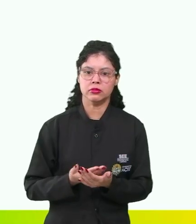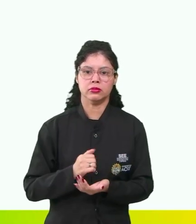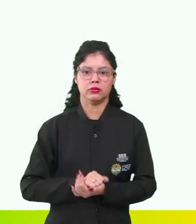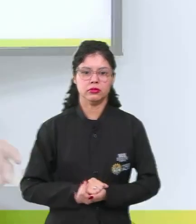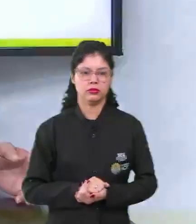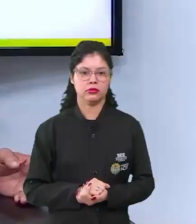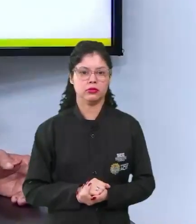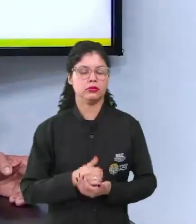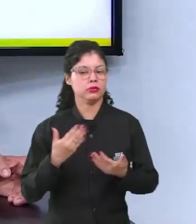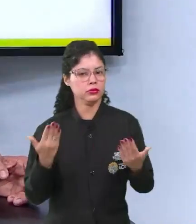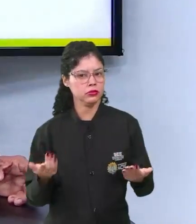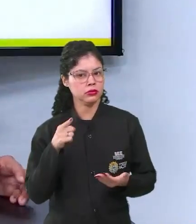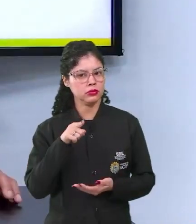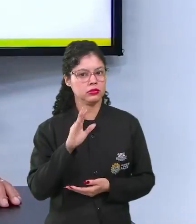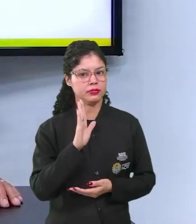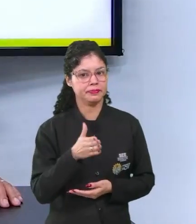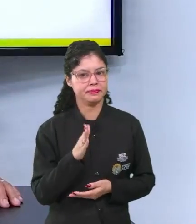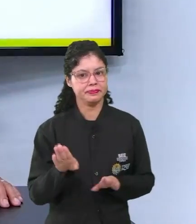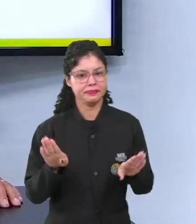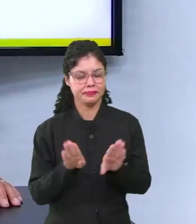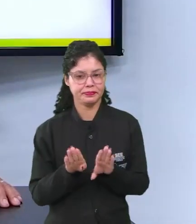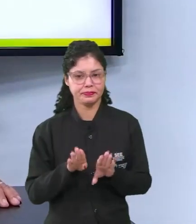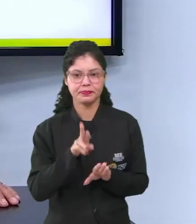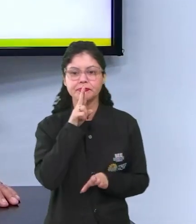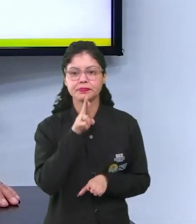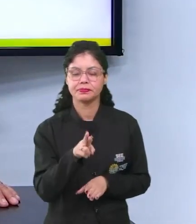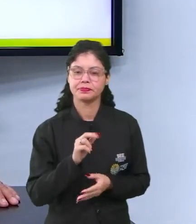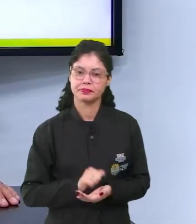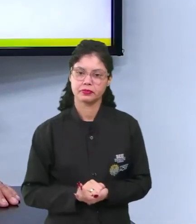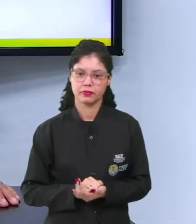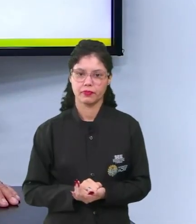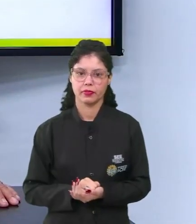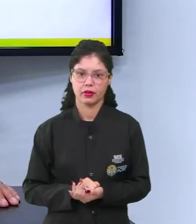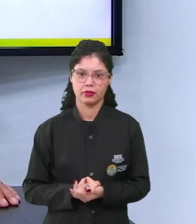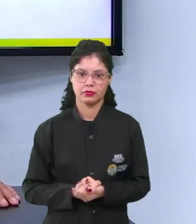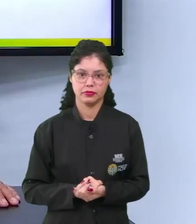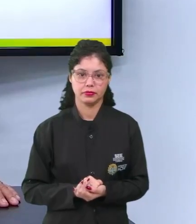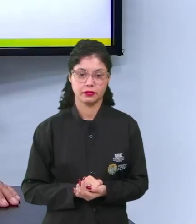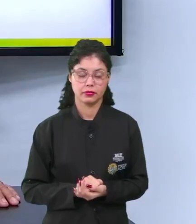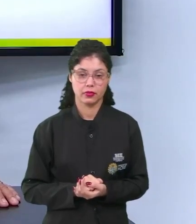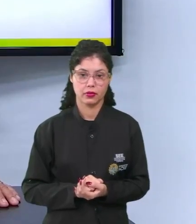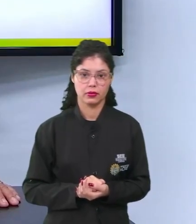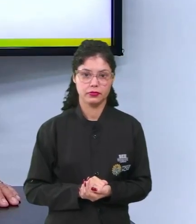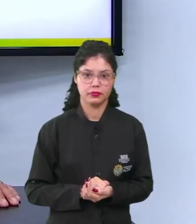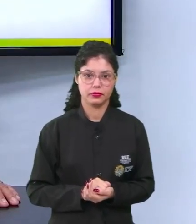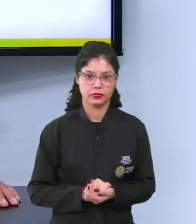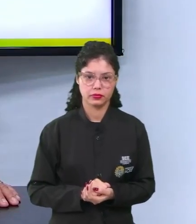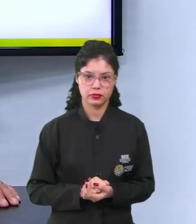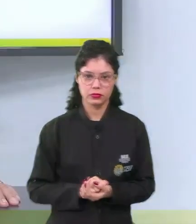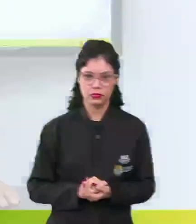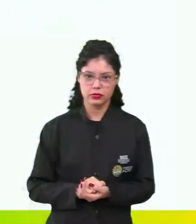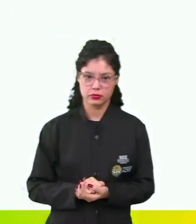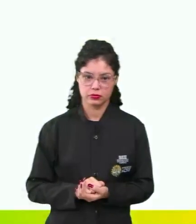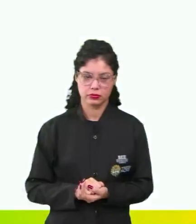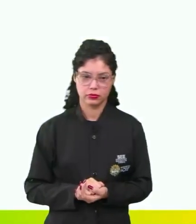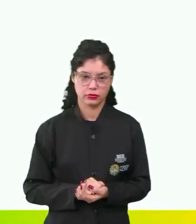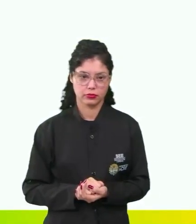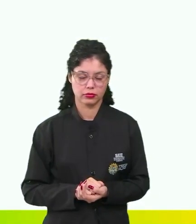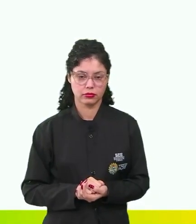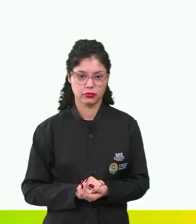Frankfurt. Mas aí, já dá para ter uma ideia da resposta correta? Vamos a ela?